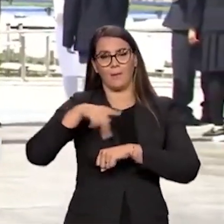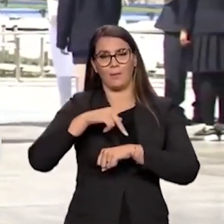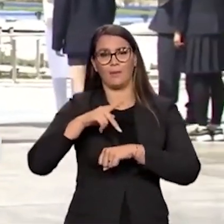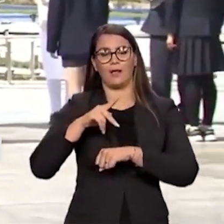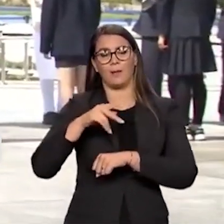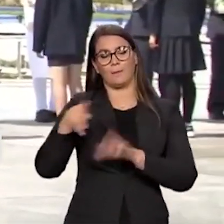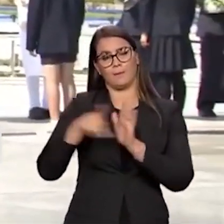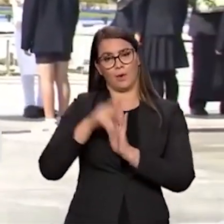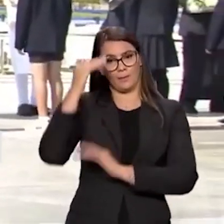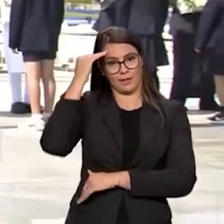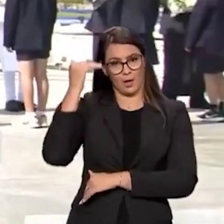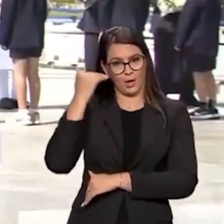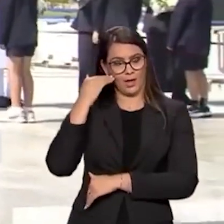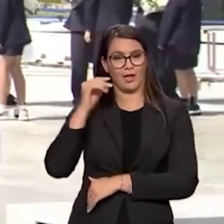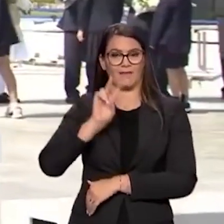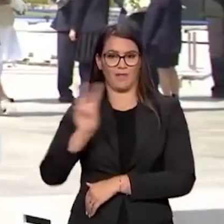Vietnã.